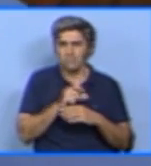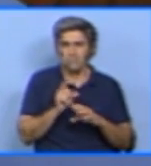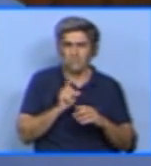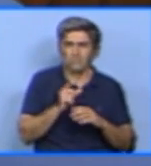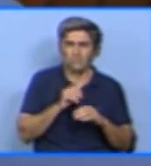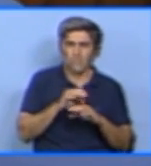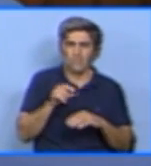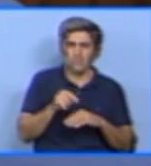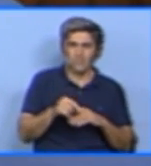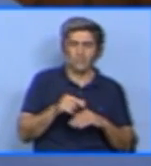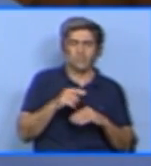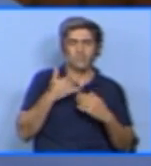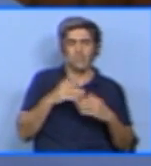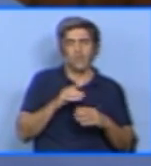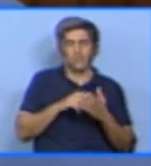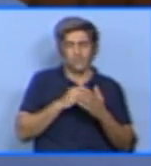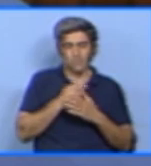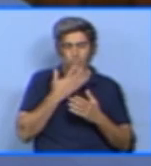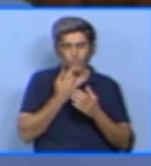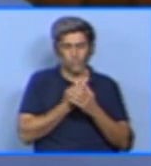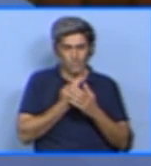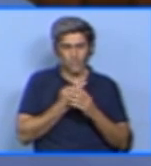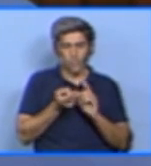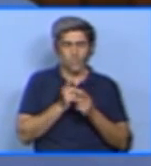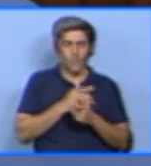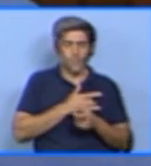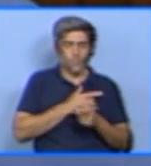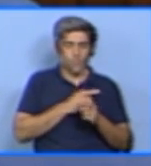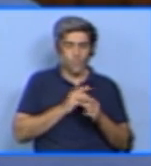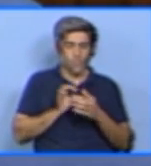isso o mal é sempre solitário, porque é o contrário do amor, não é?